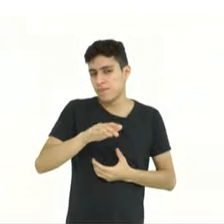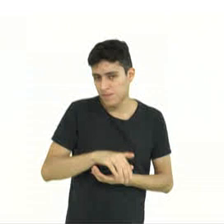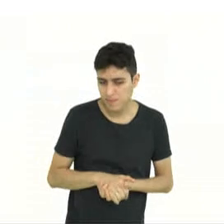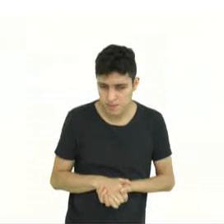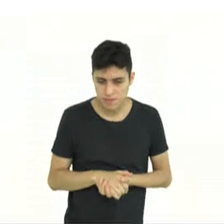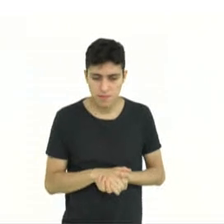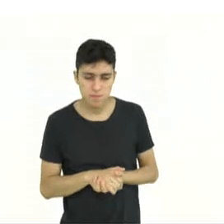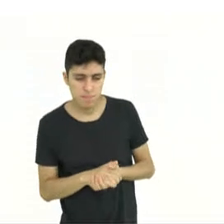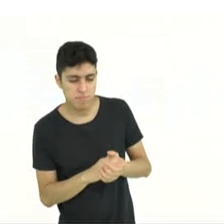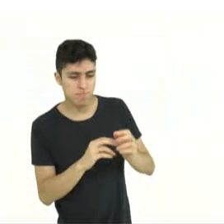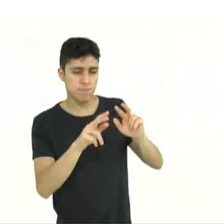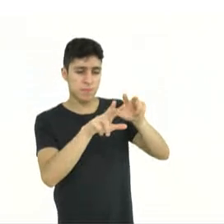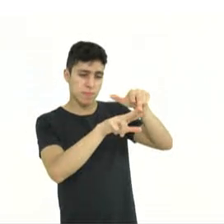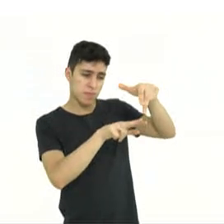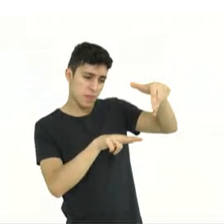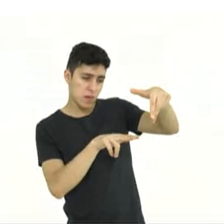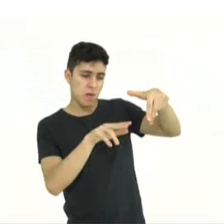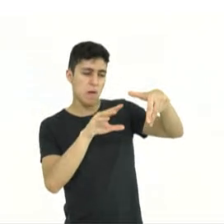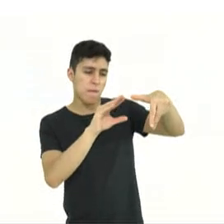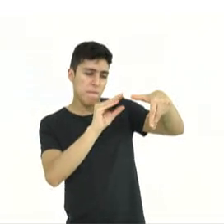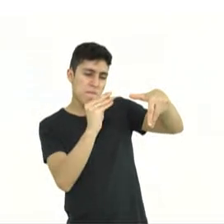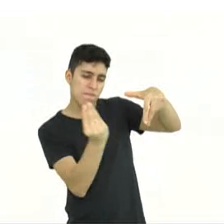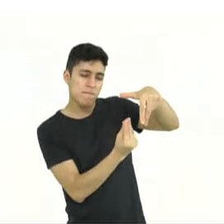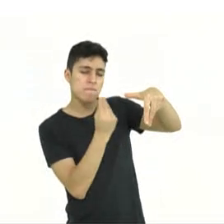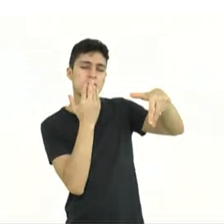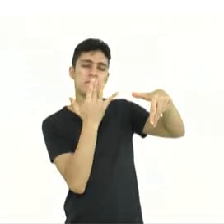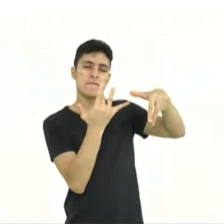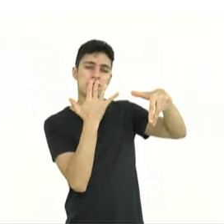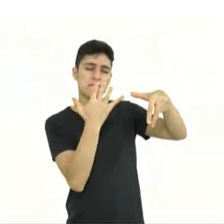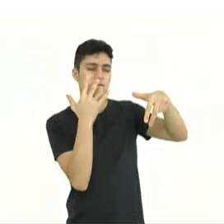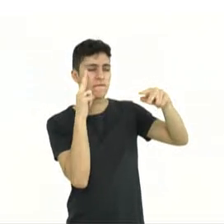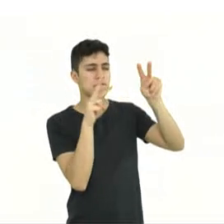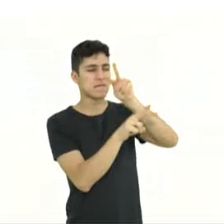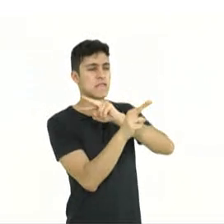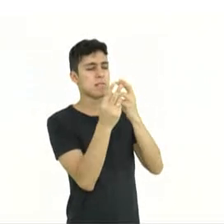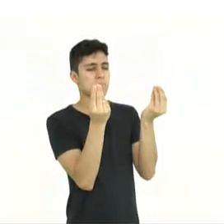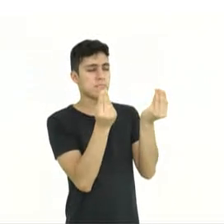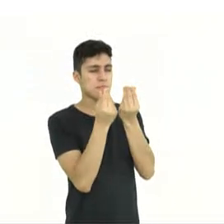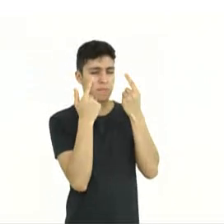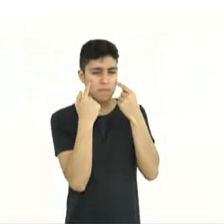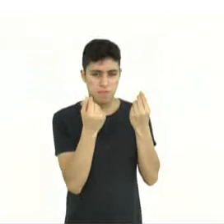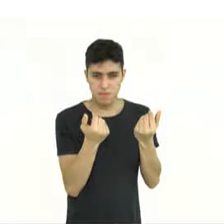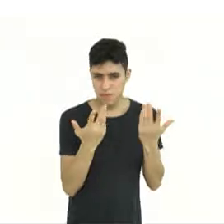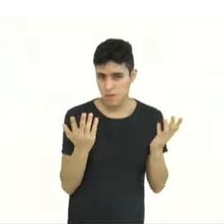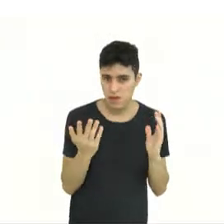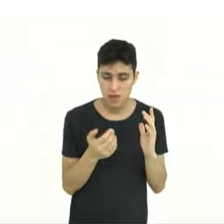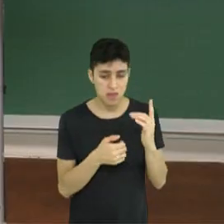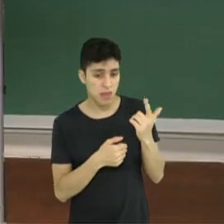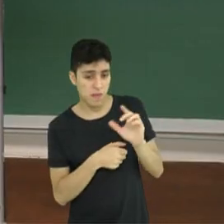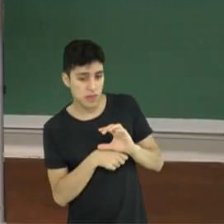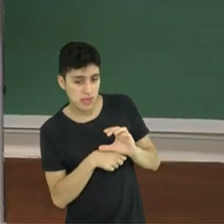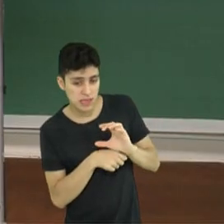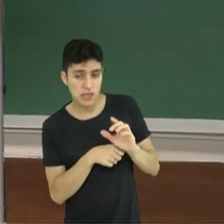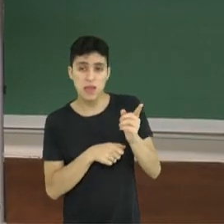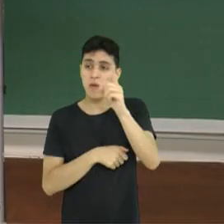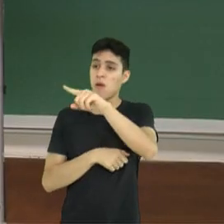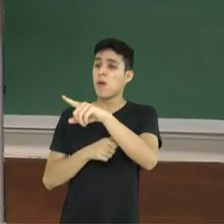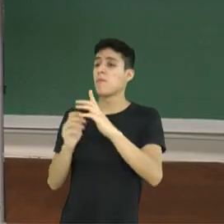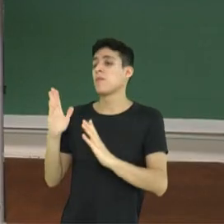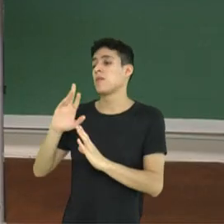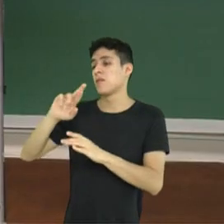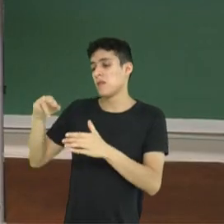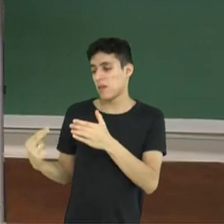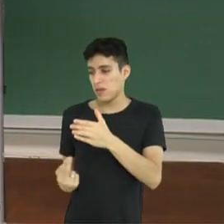sombras luminosas coloridas tal como a impressão visual que nos causam em não em tons de cinza como gente tinha lá no